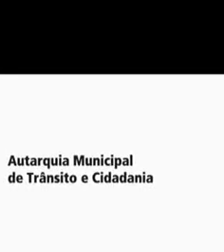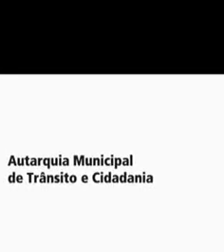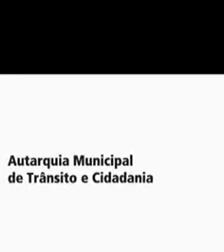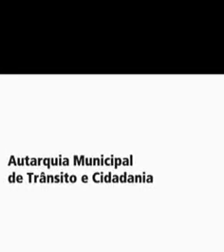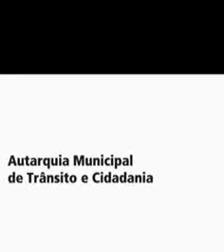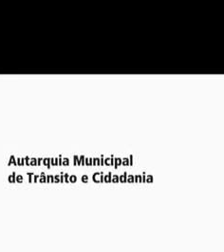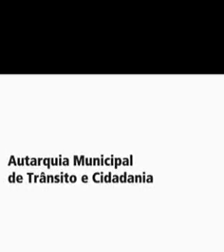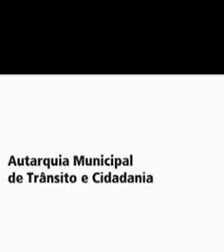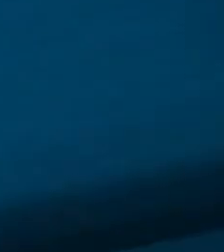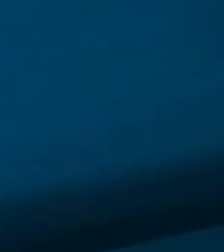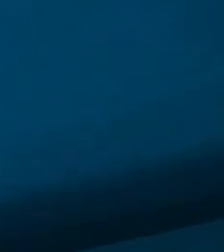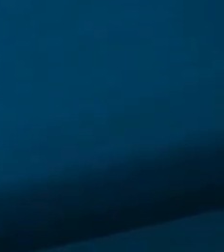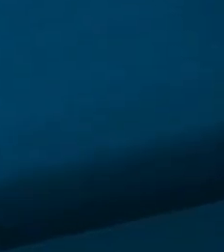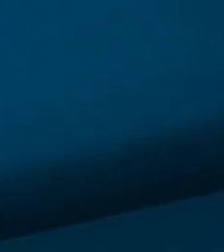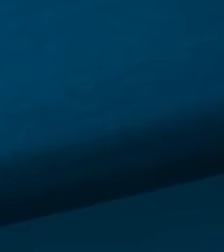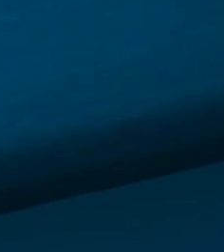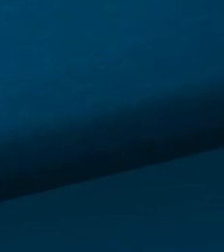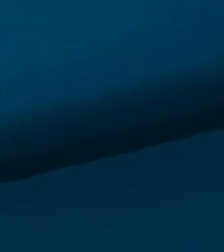dirija.